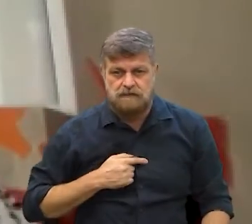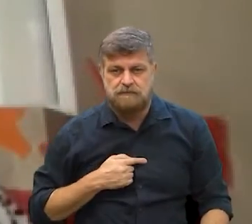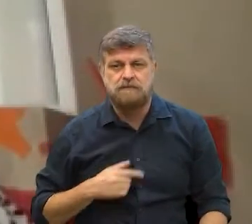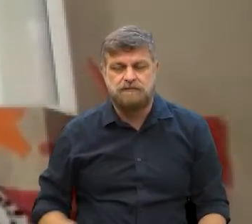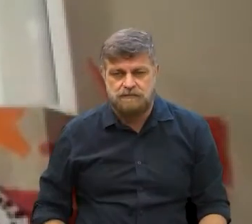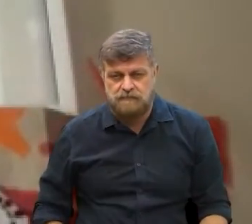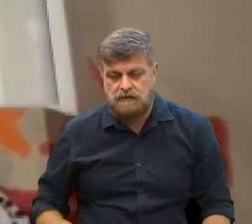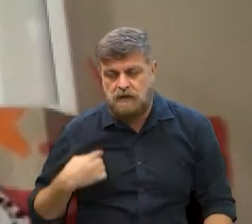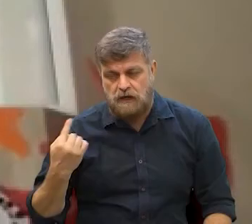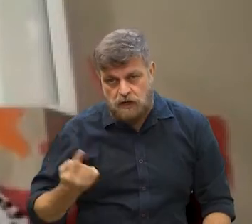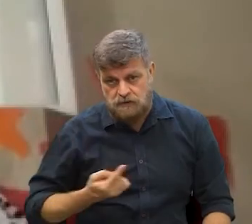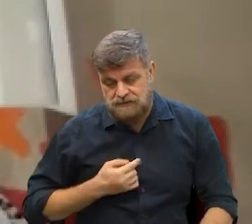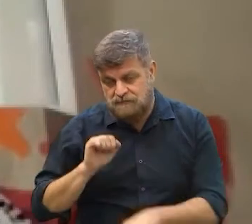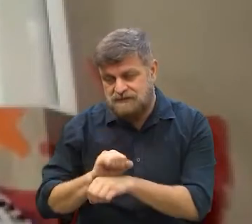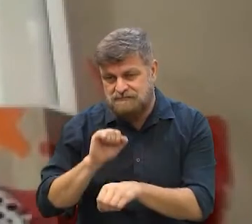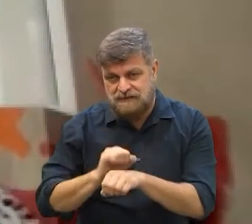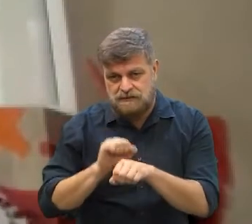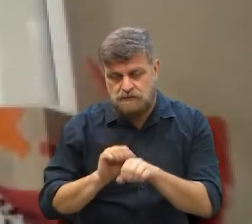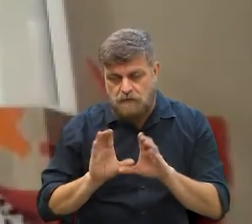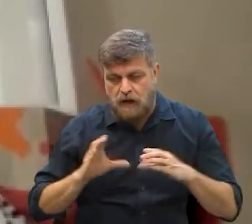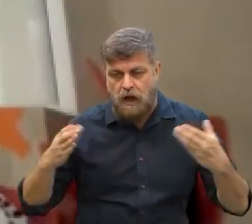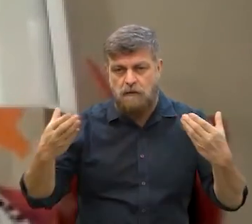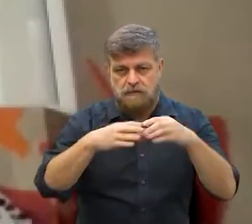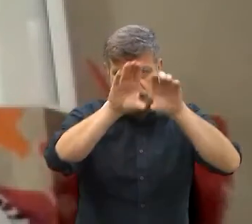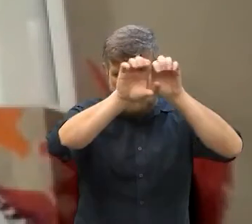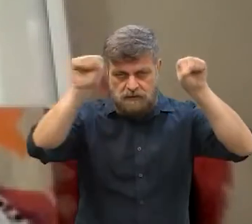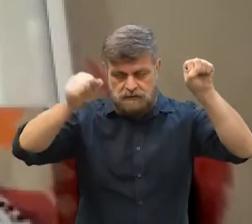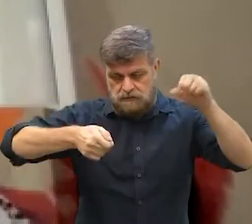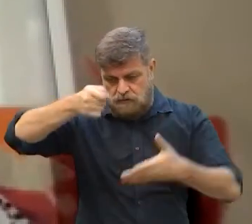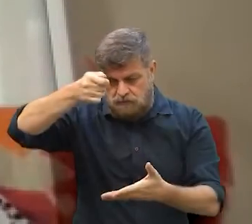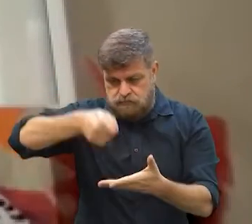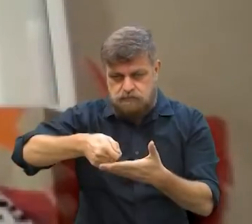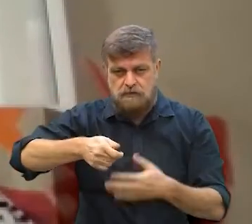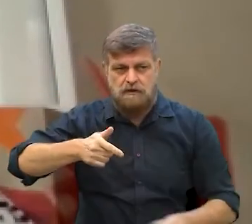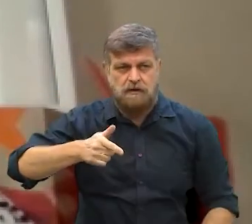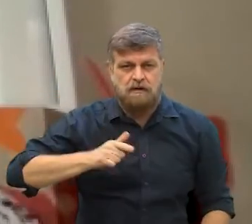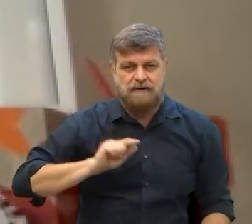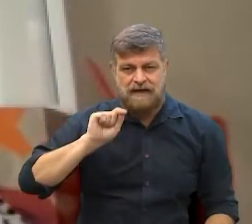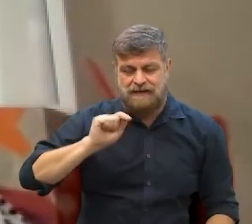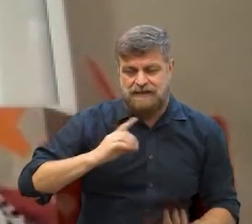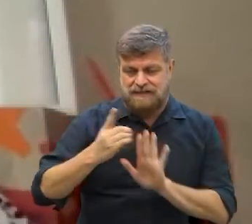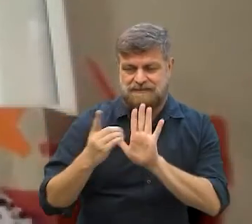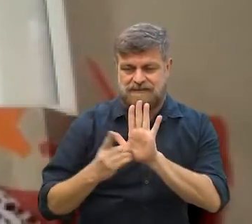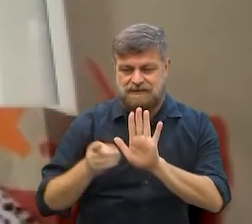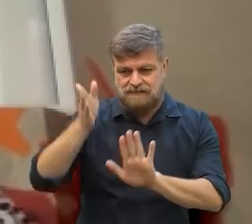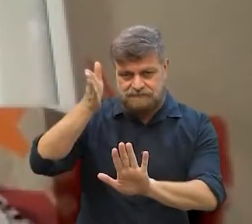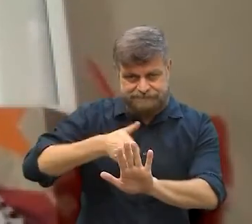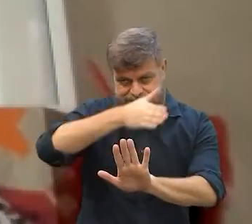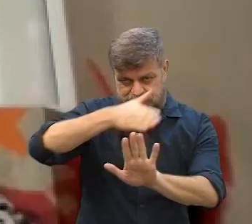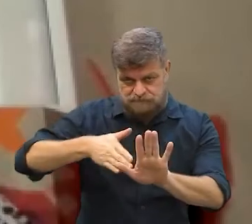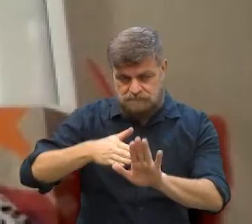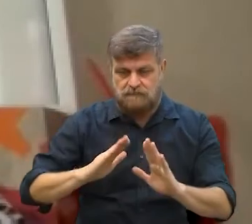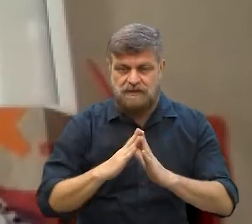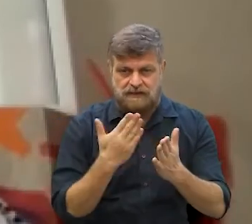mais. Estamos aguardando uma plenária do Supremo para que caia esse decreto de volta